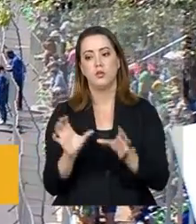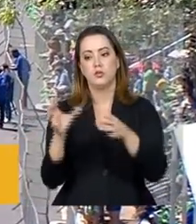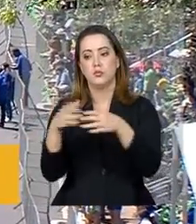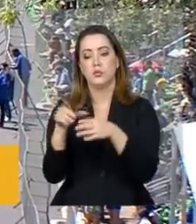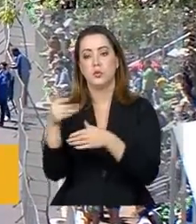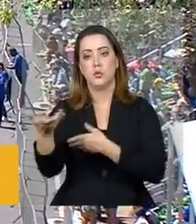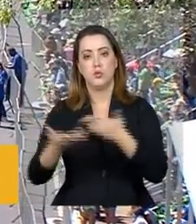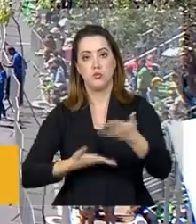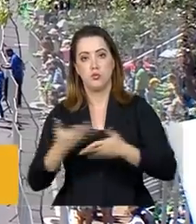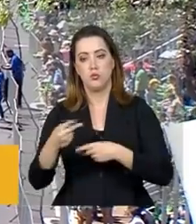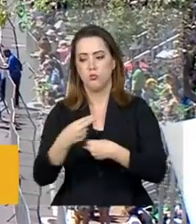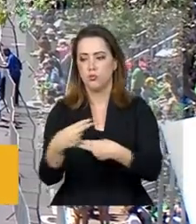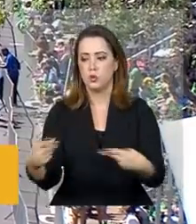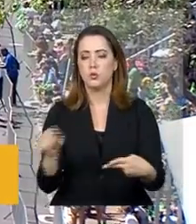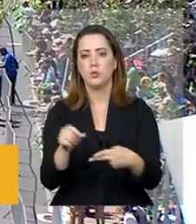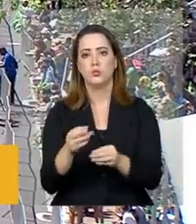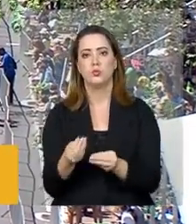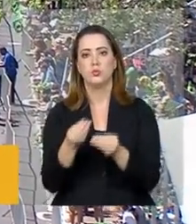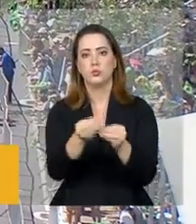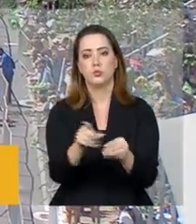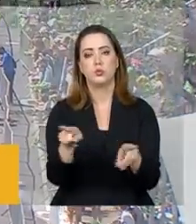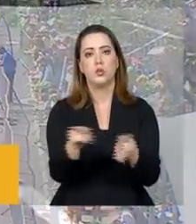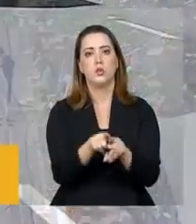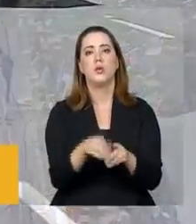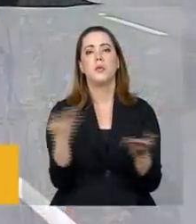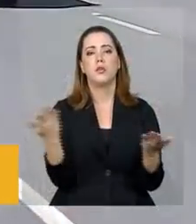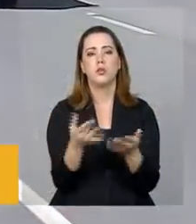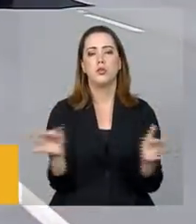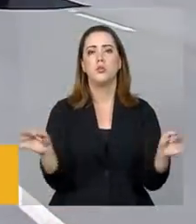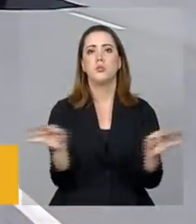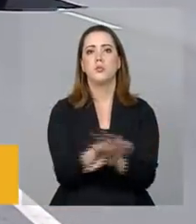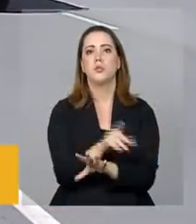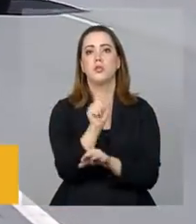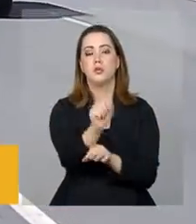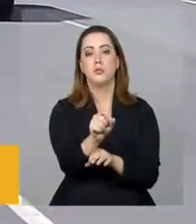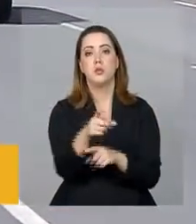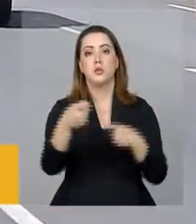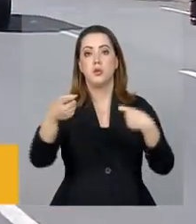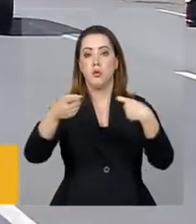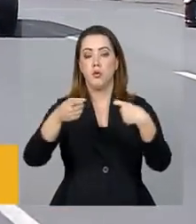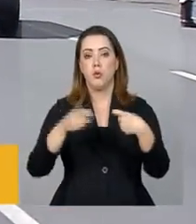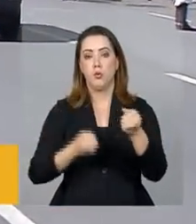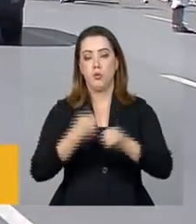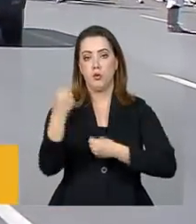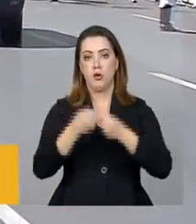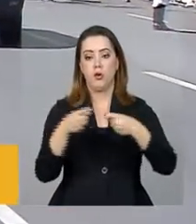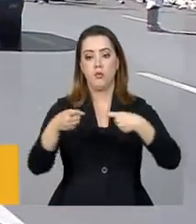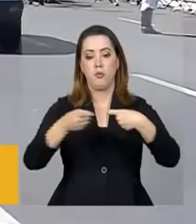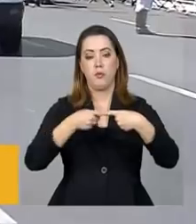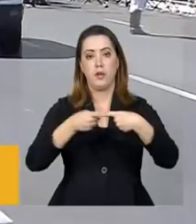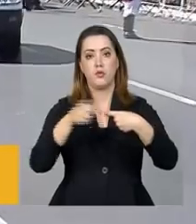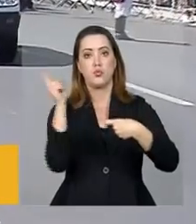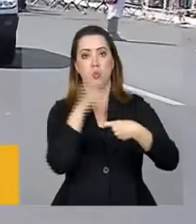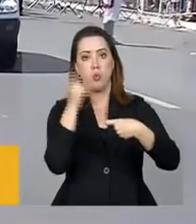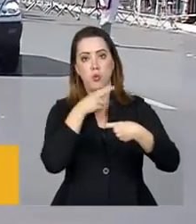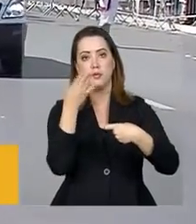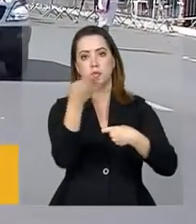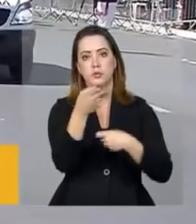serviço e, finalizando, um veículo de intervenção médica destinado à ação rápida, SAMU